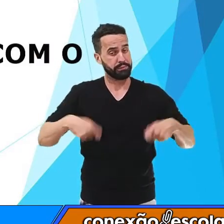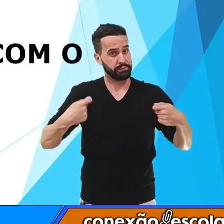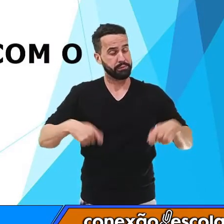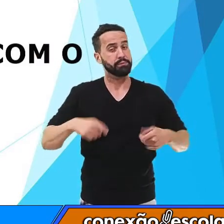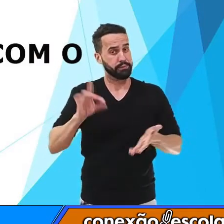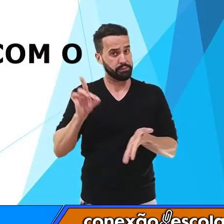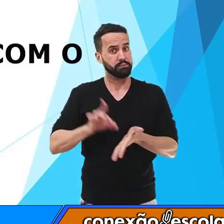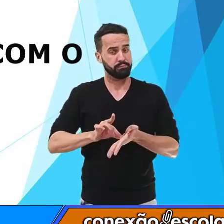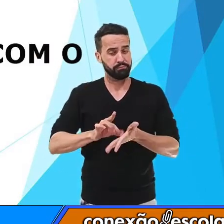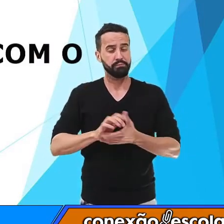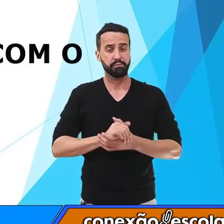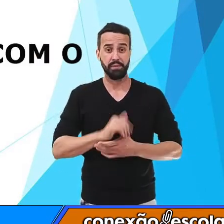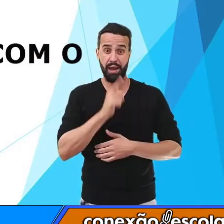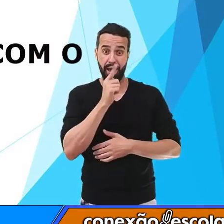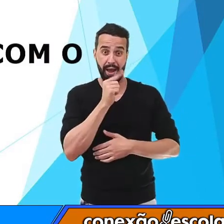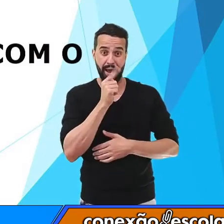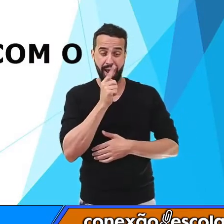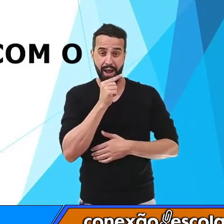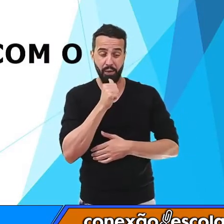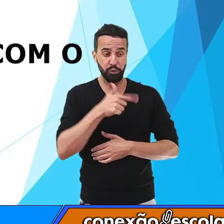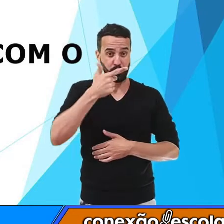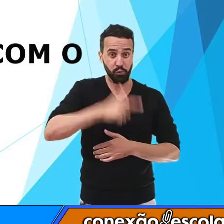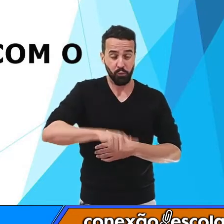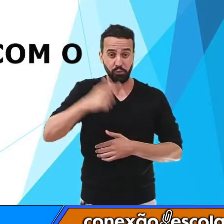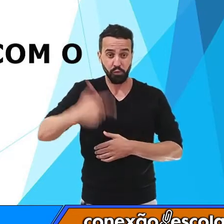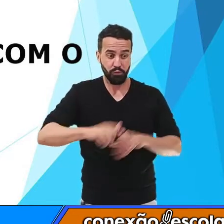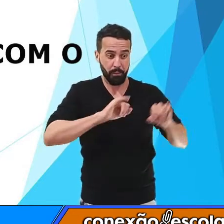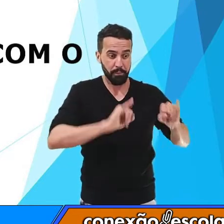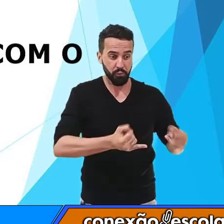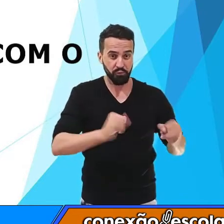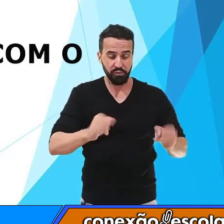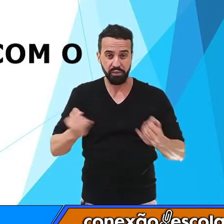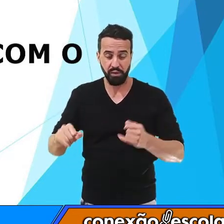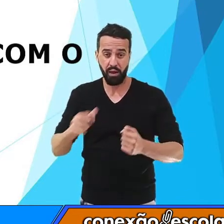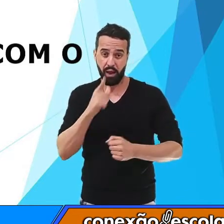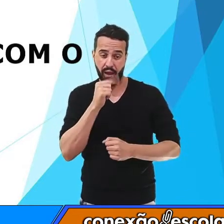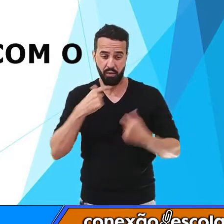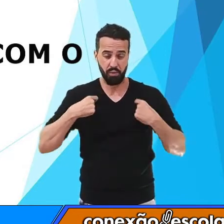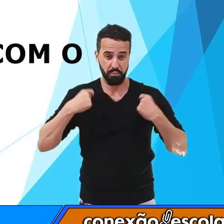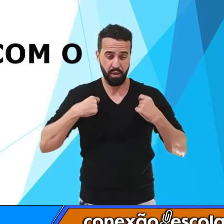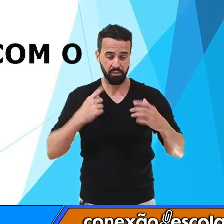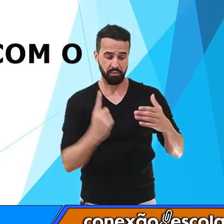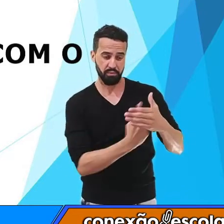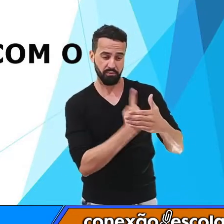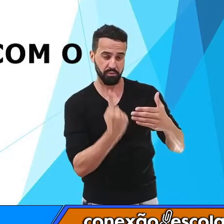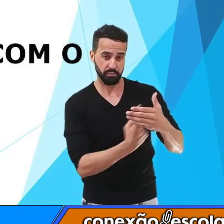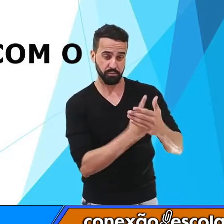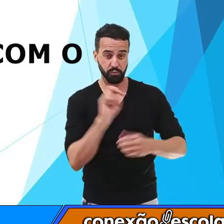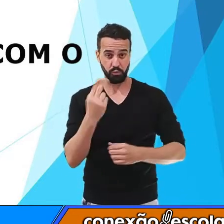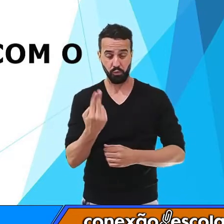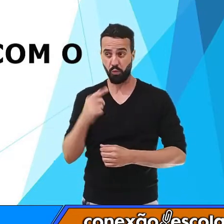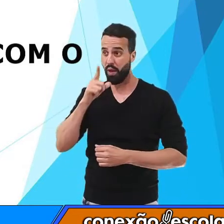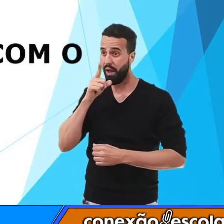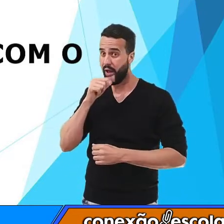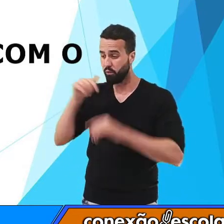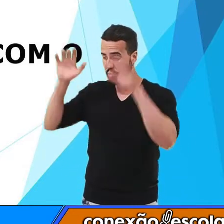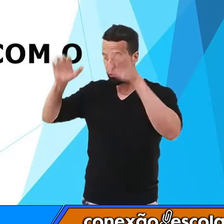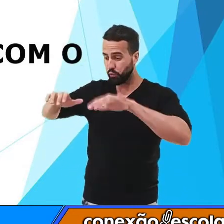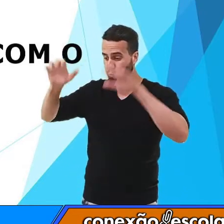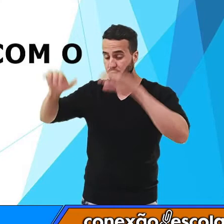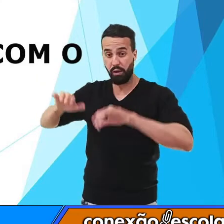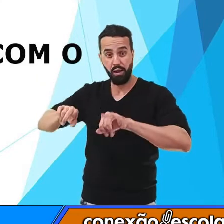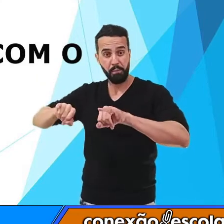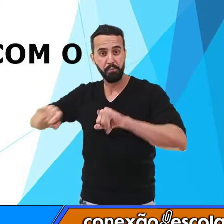Reutilizar a água, por exemplo, reutilizar a água da máquina de lavar ou captar a água da chuva. Reciclar